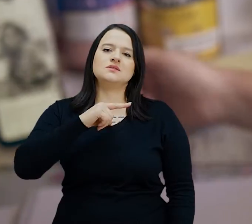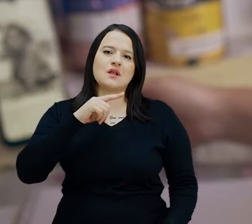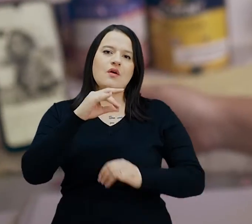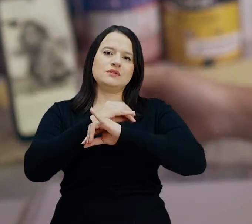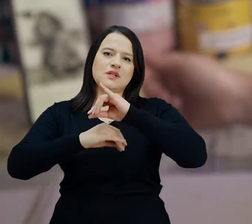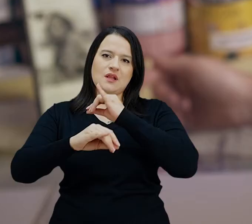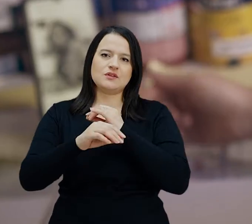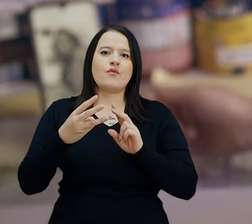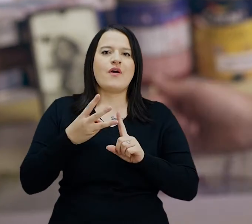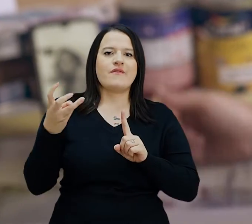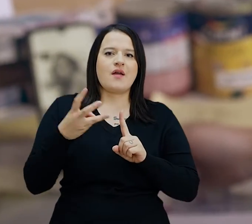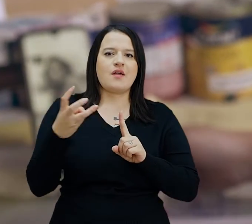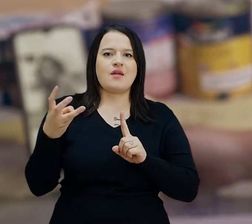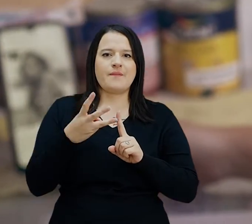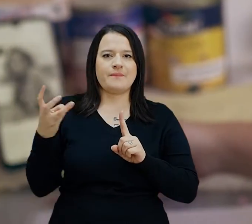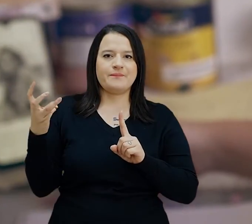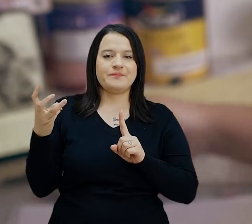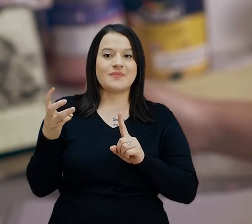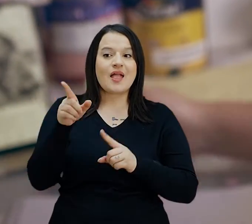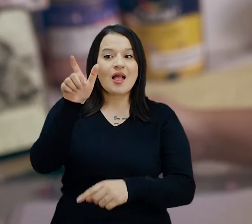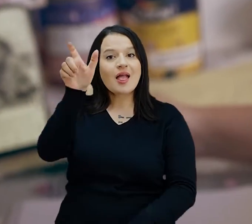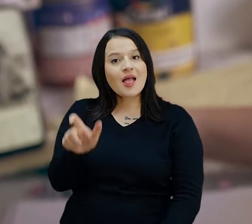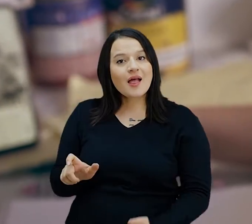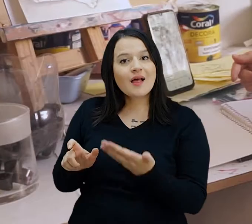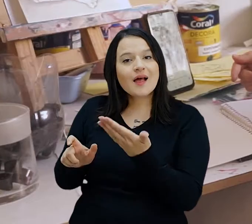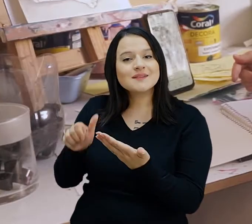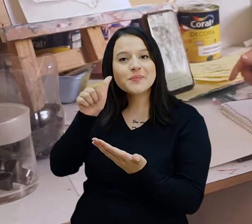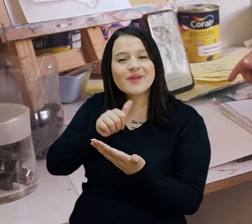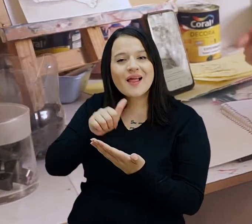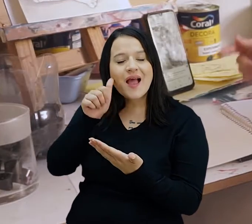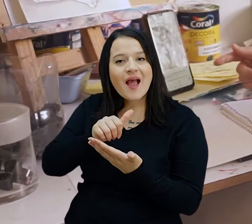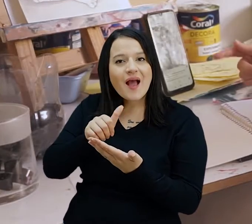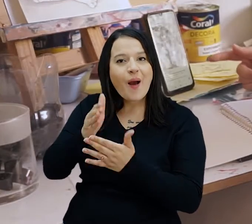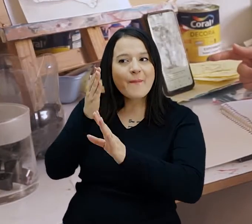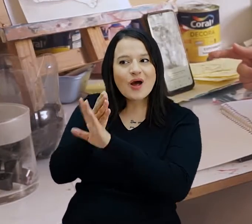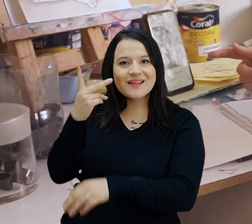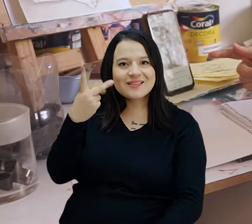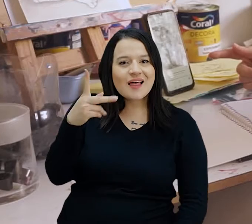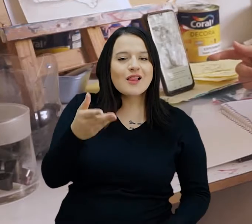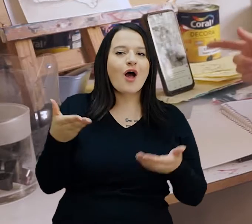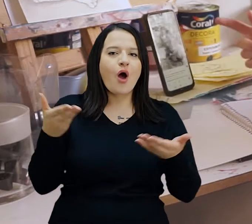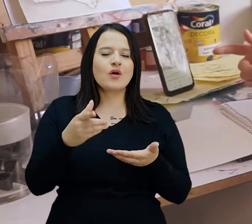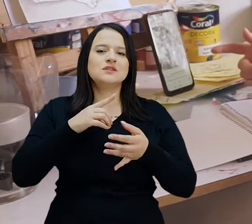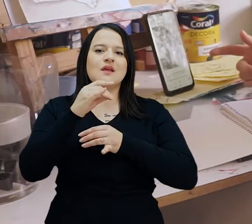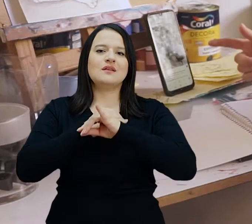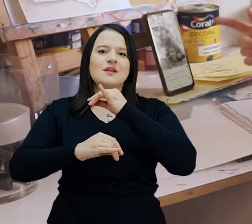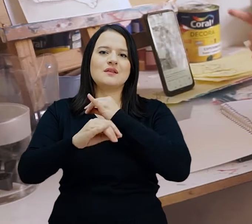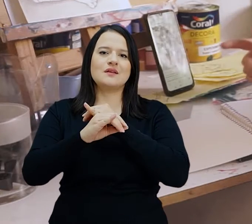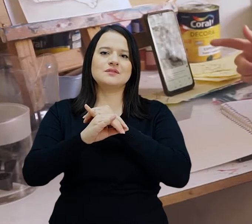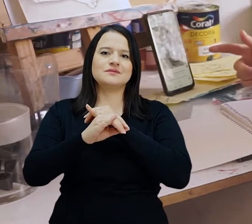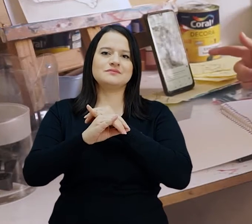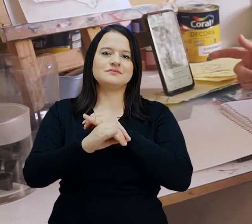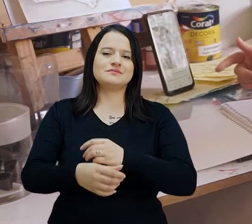hoje é possível a gente ter a internet Wi-Fi. É por causa dessa mulher que a gente tem